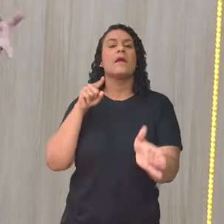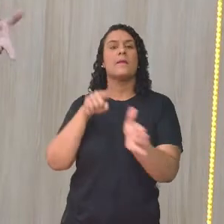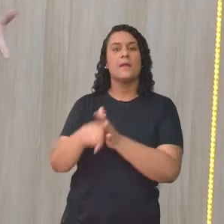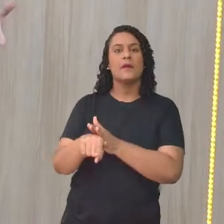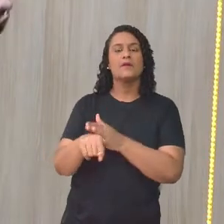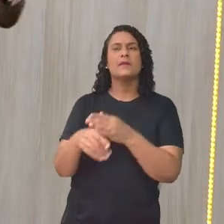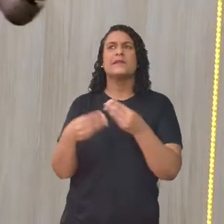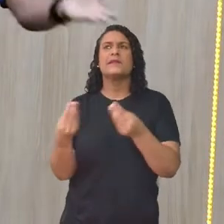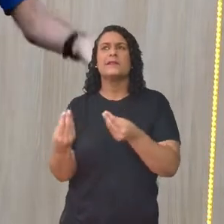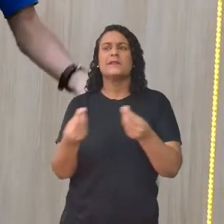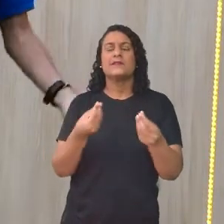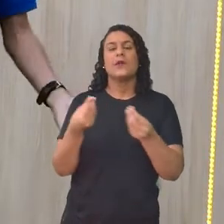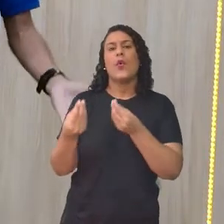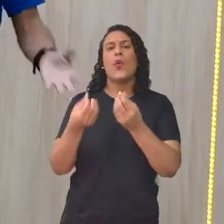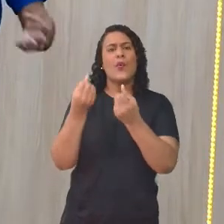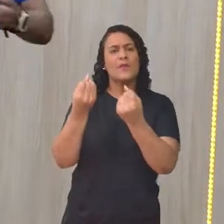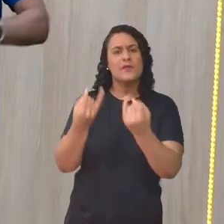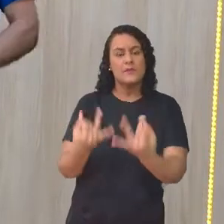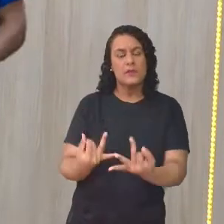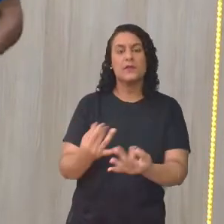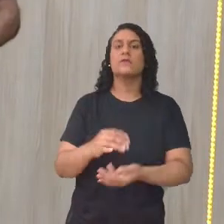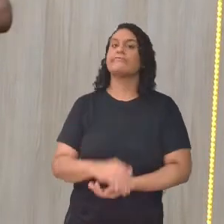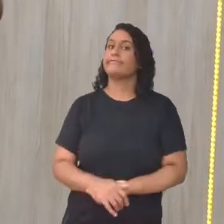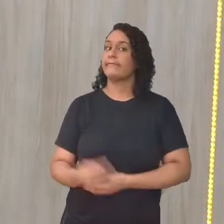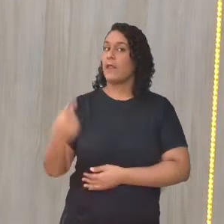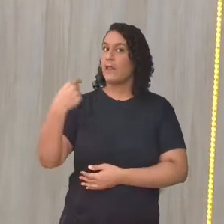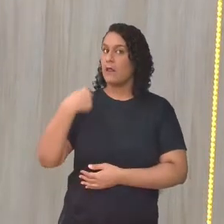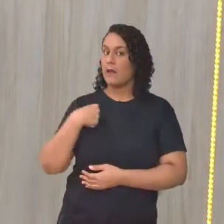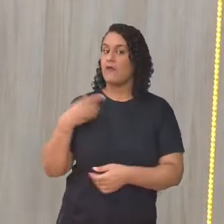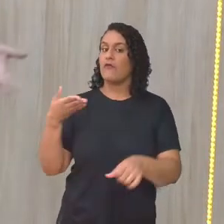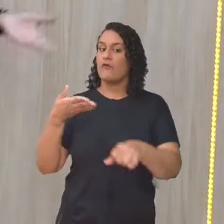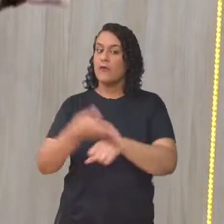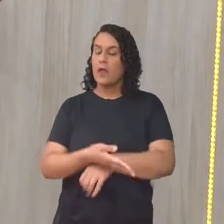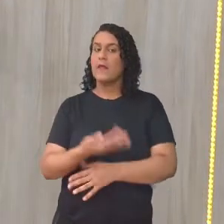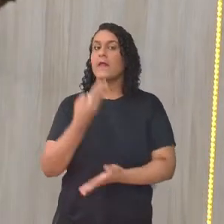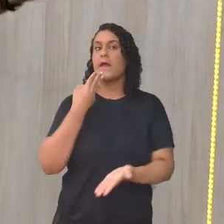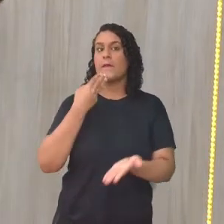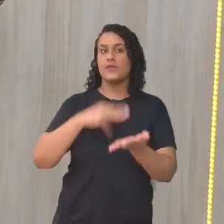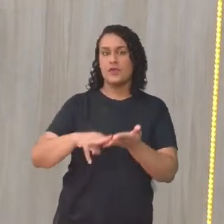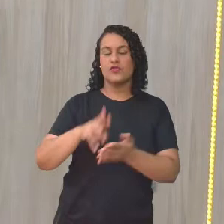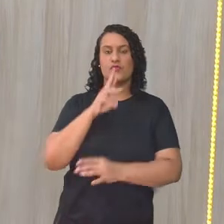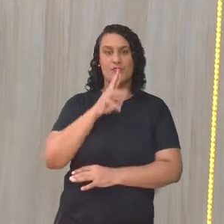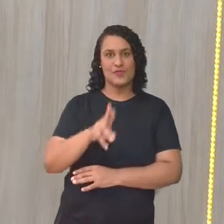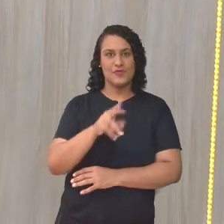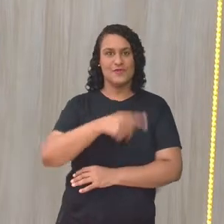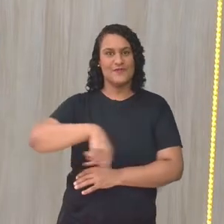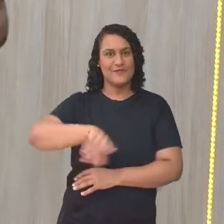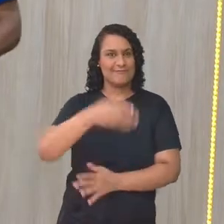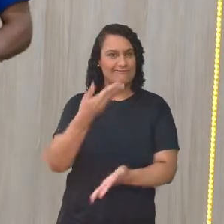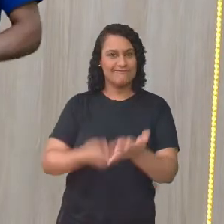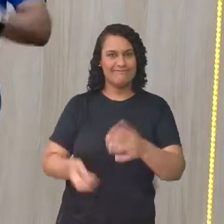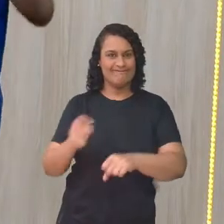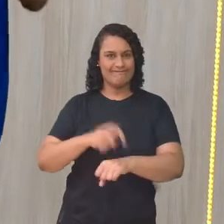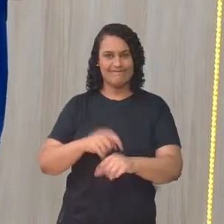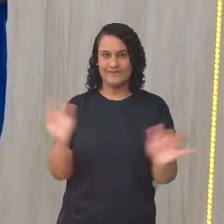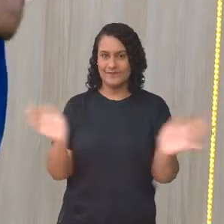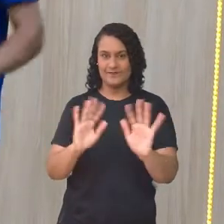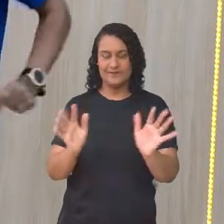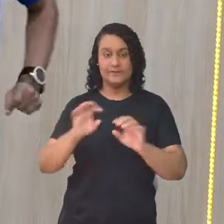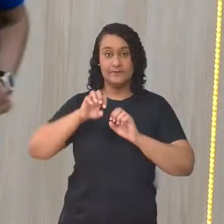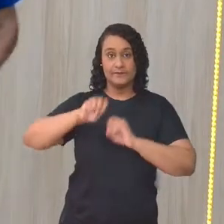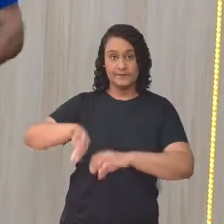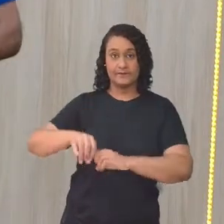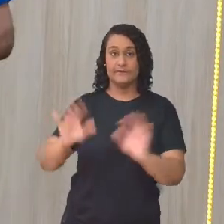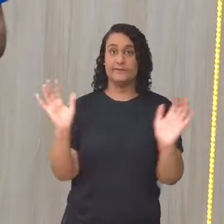eu não entendi. Me explica isso aqui. E aí, Ricardinho vai lá e responder para você. Show de bola, não perde tempo não, tá bom? Educa